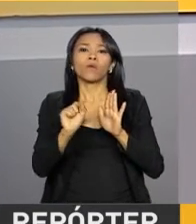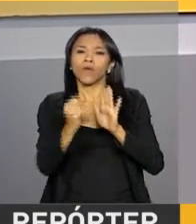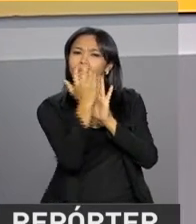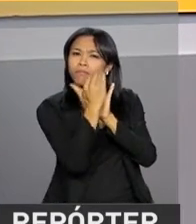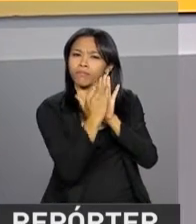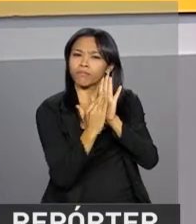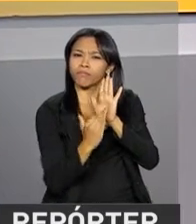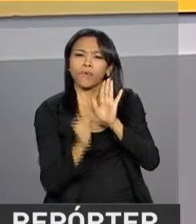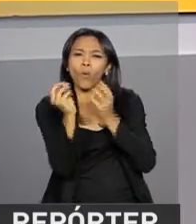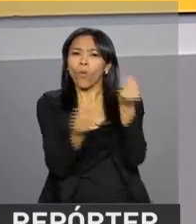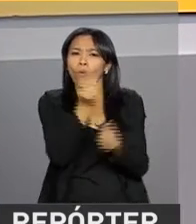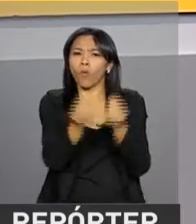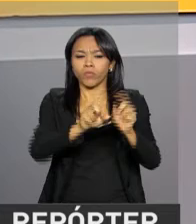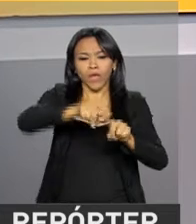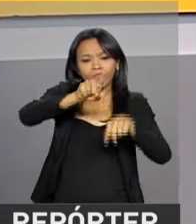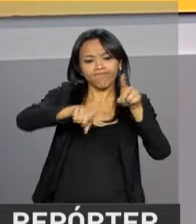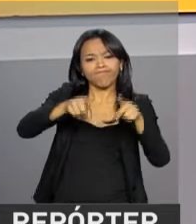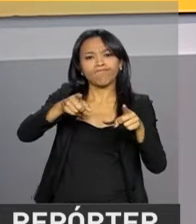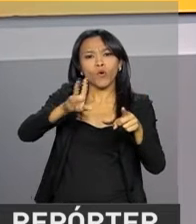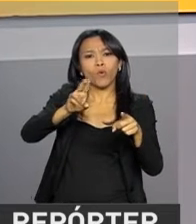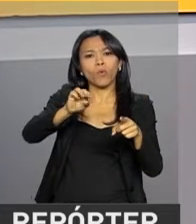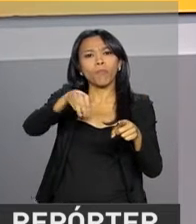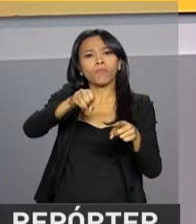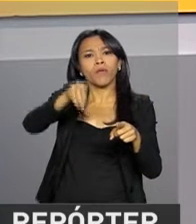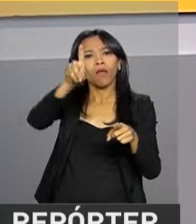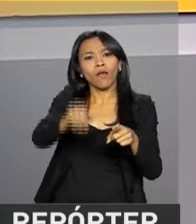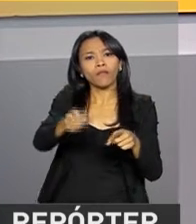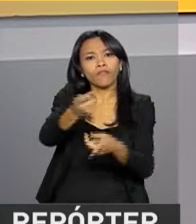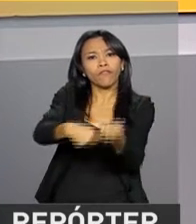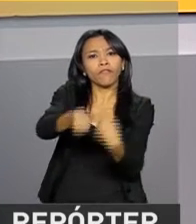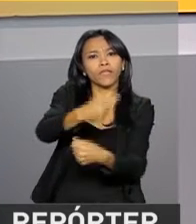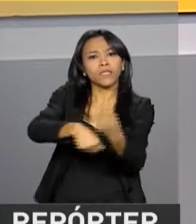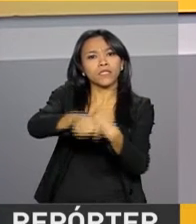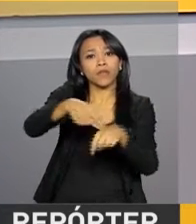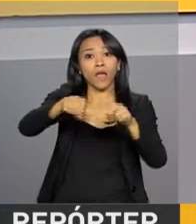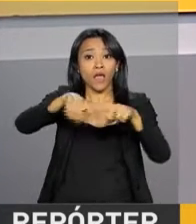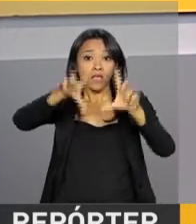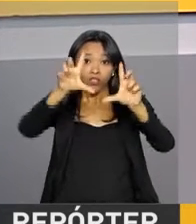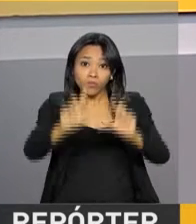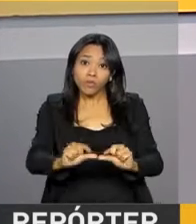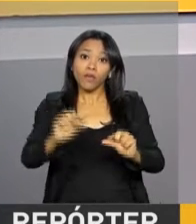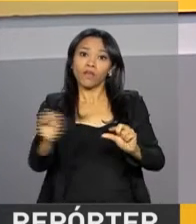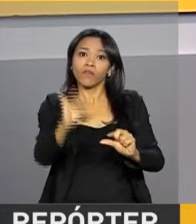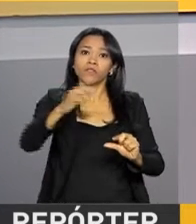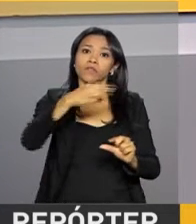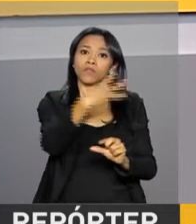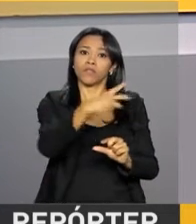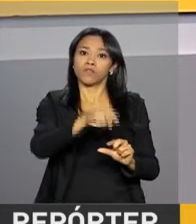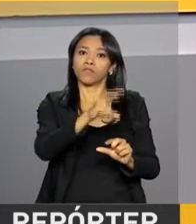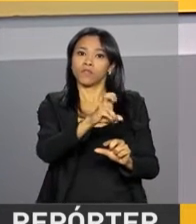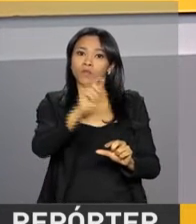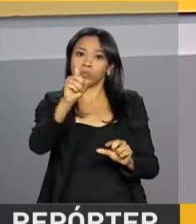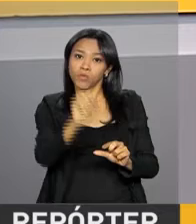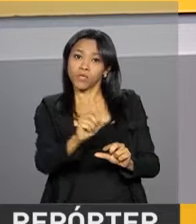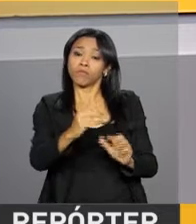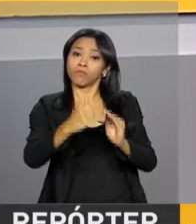do mercado financeiro. A expectativa de inflação caiu de 3,51% para